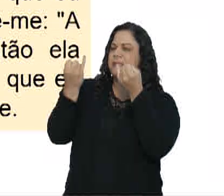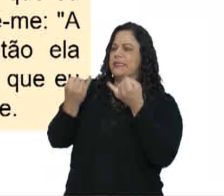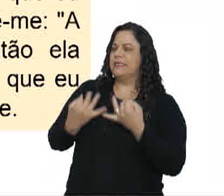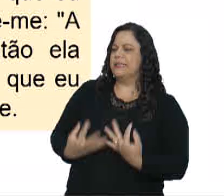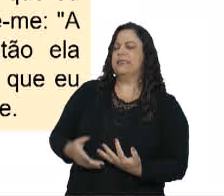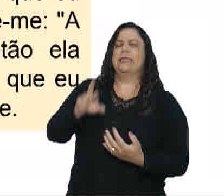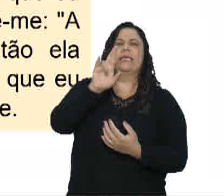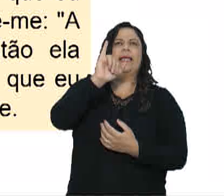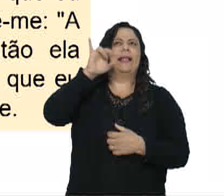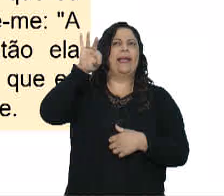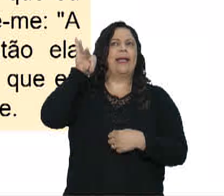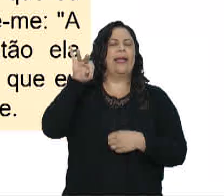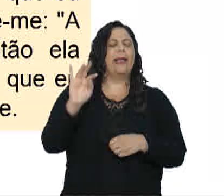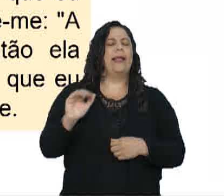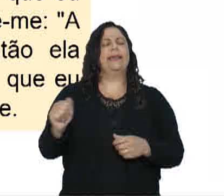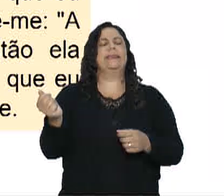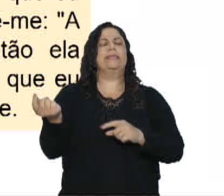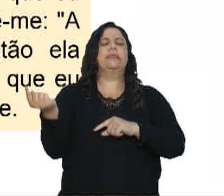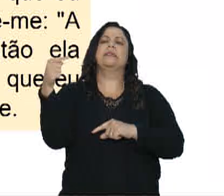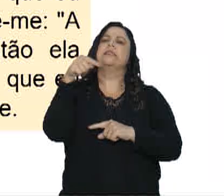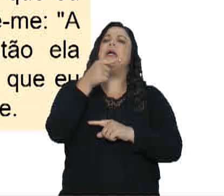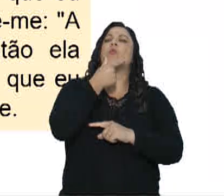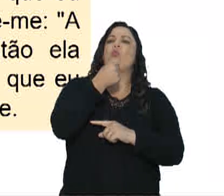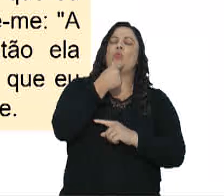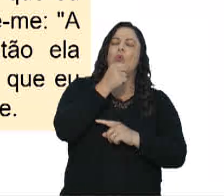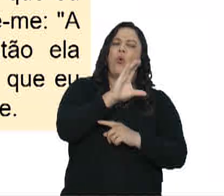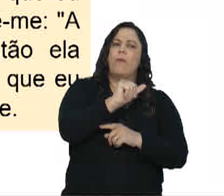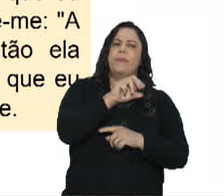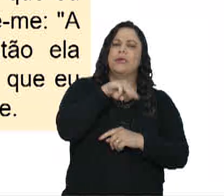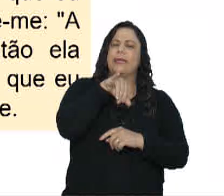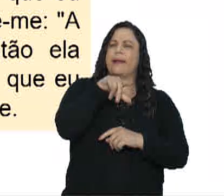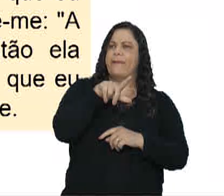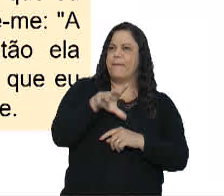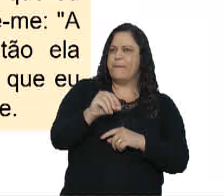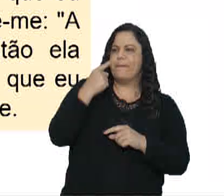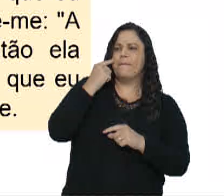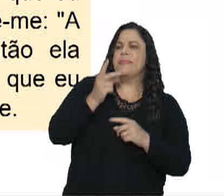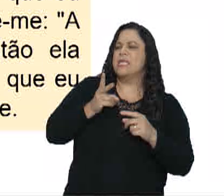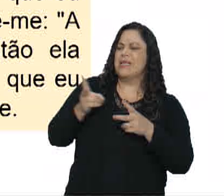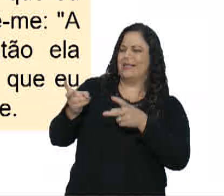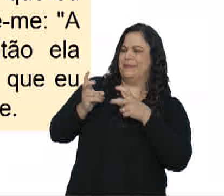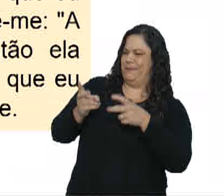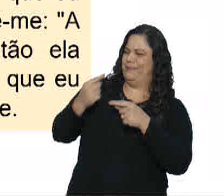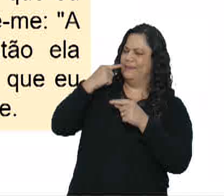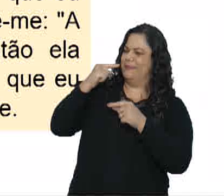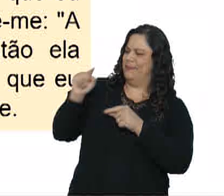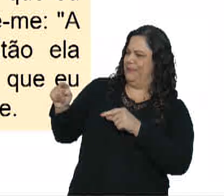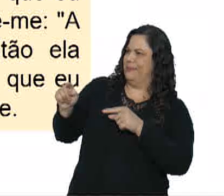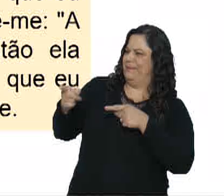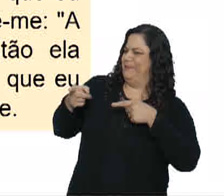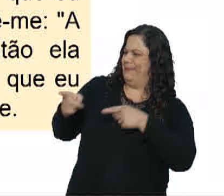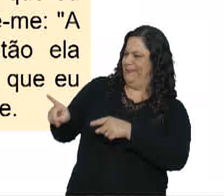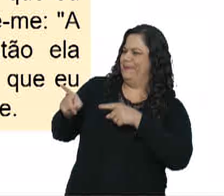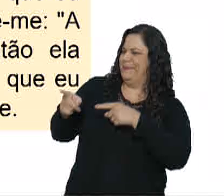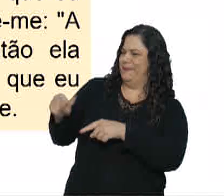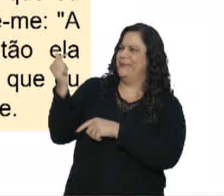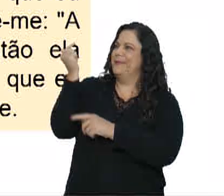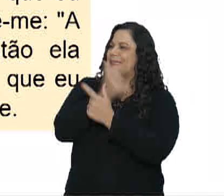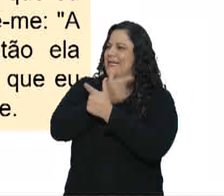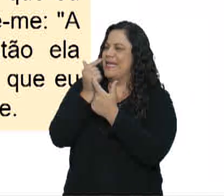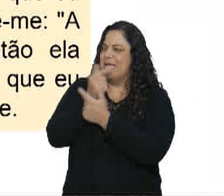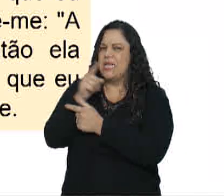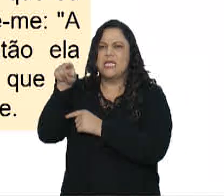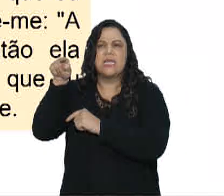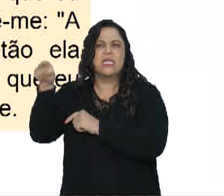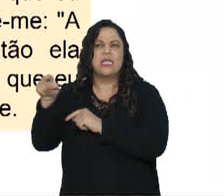de 1869, quando este ria dela por ter ido na véspera consultar uma cartomante.